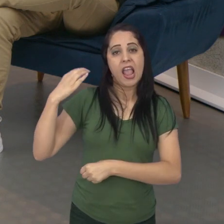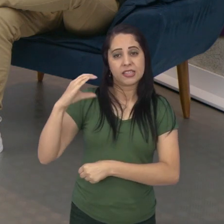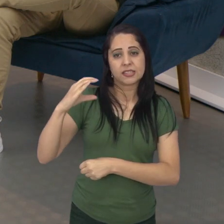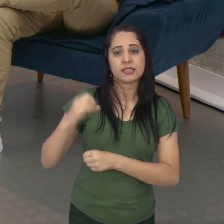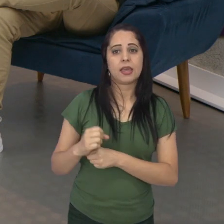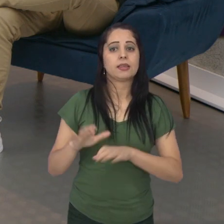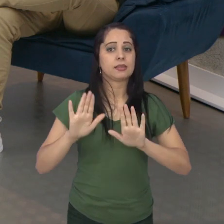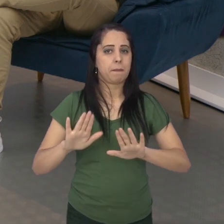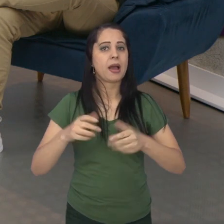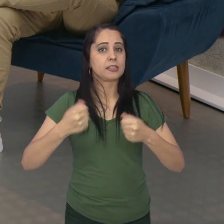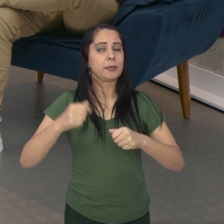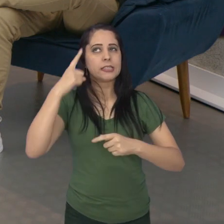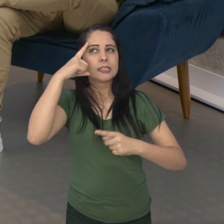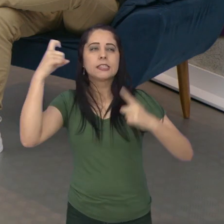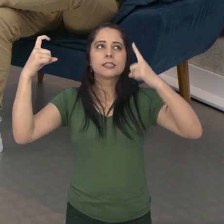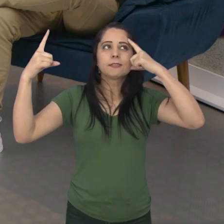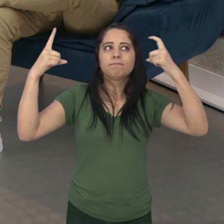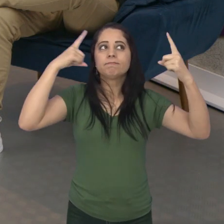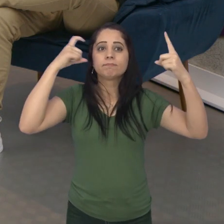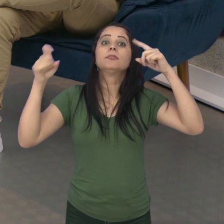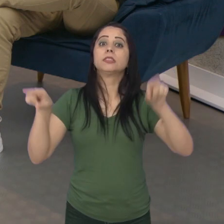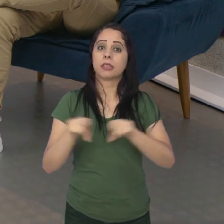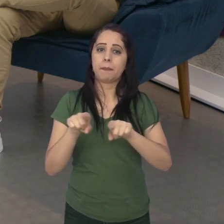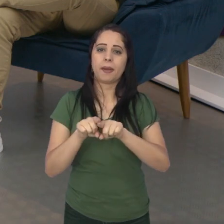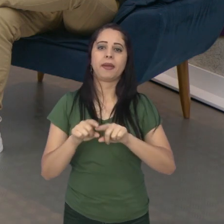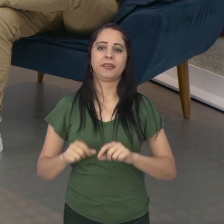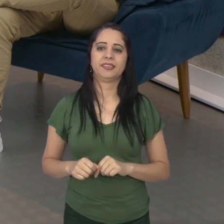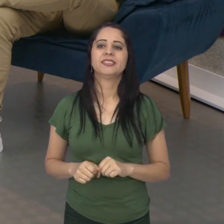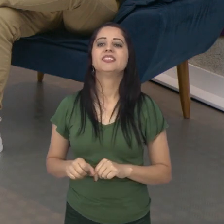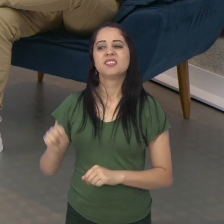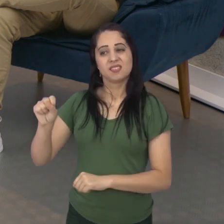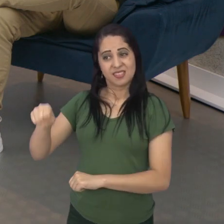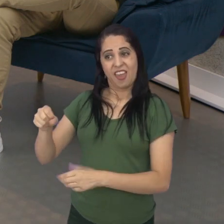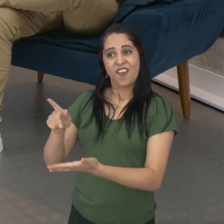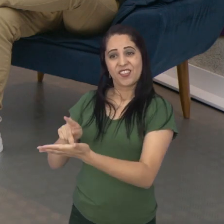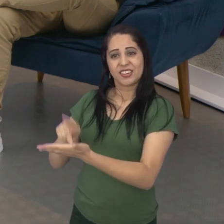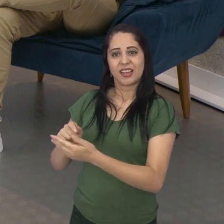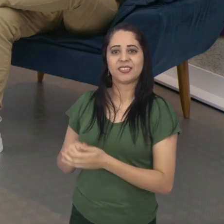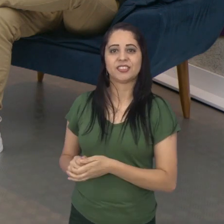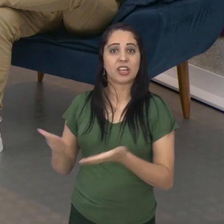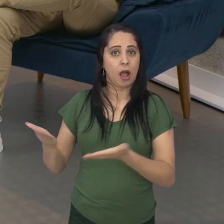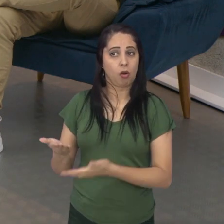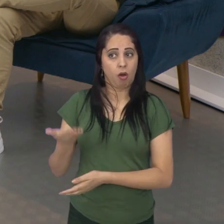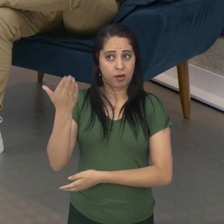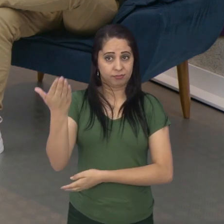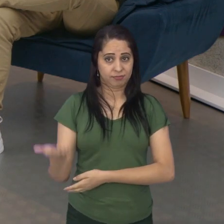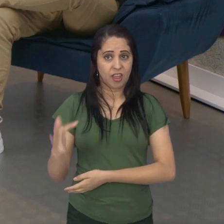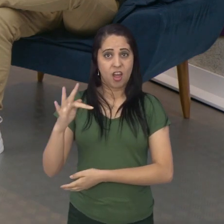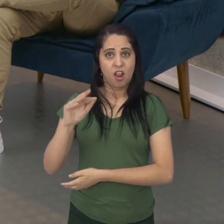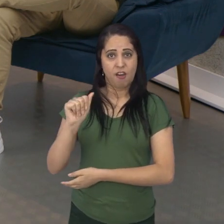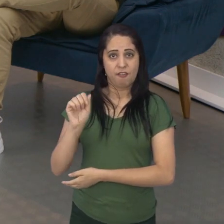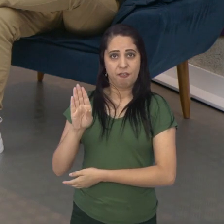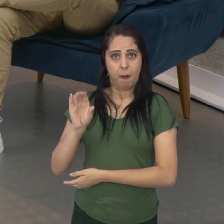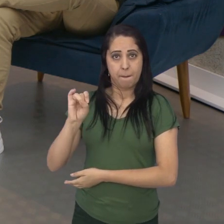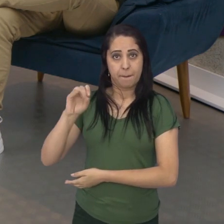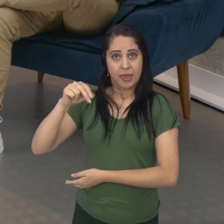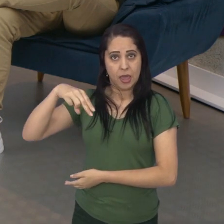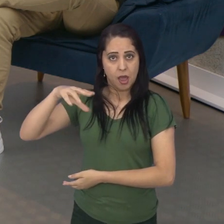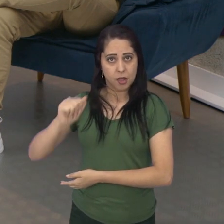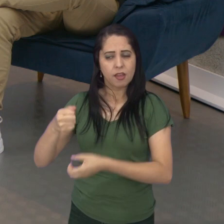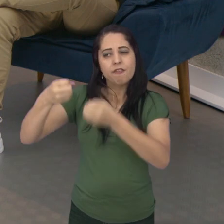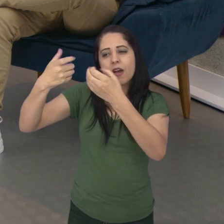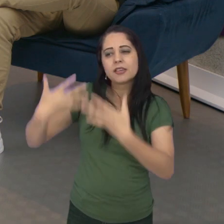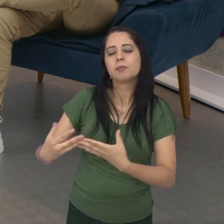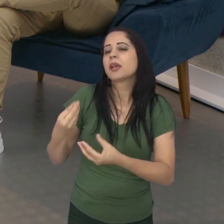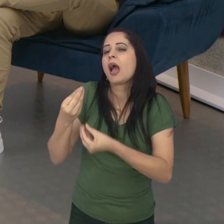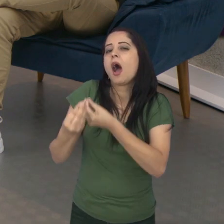exata, mas que exercita bastante a criatividade e o senso estético, não é mesmo? É isso aí. Agora, a Fabiana